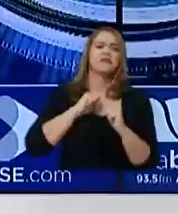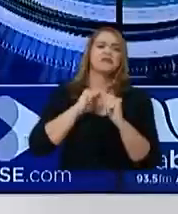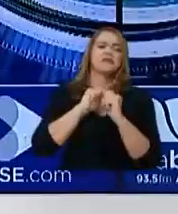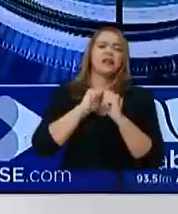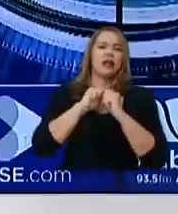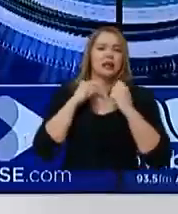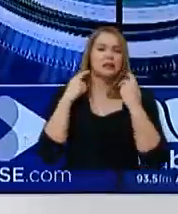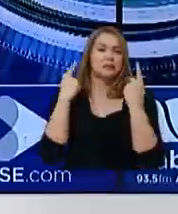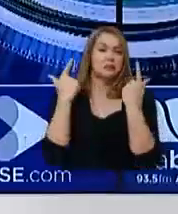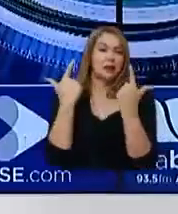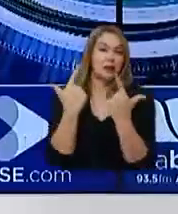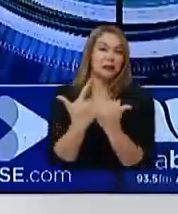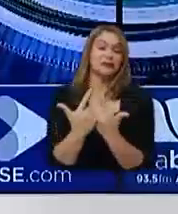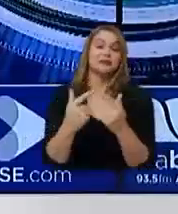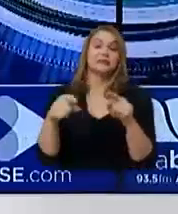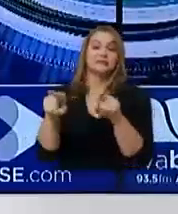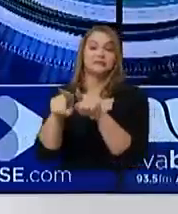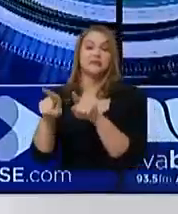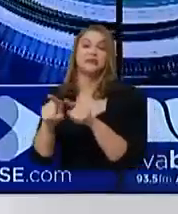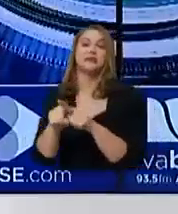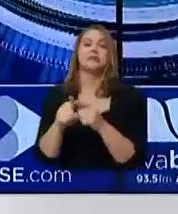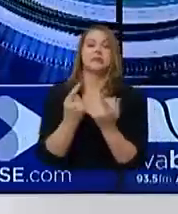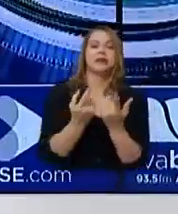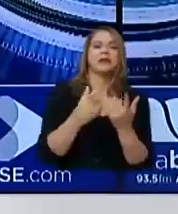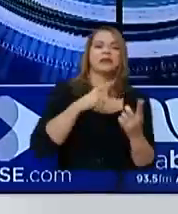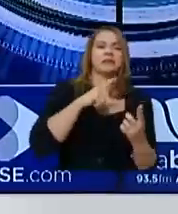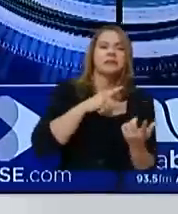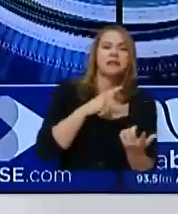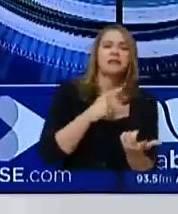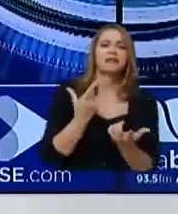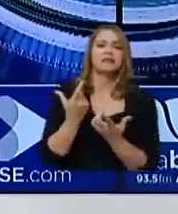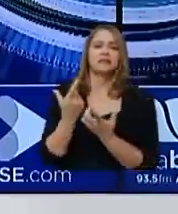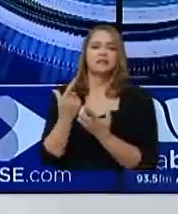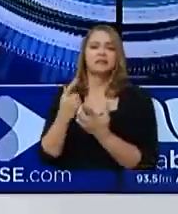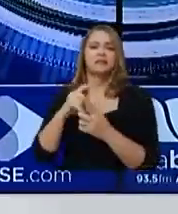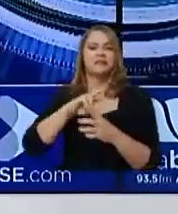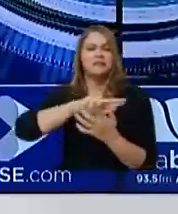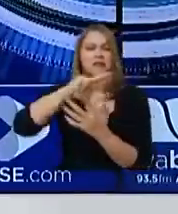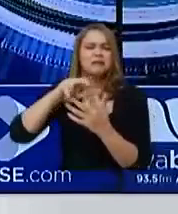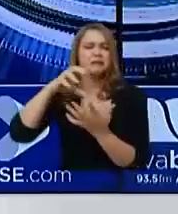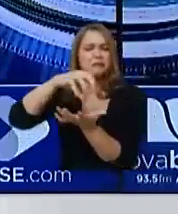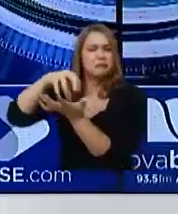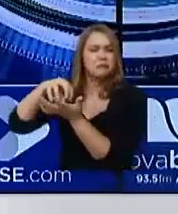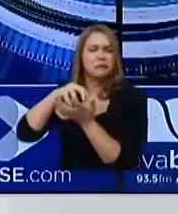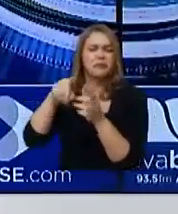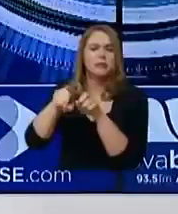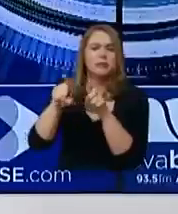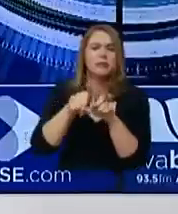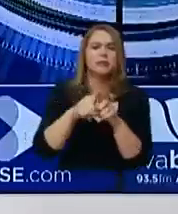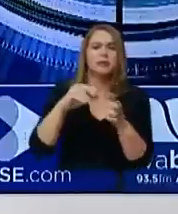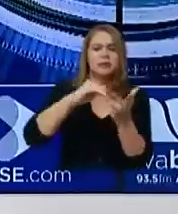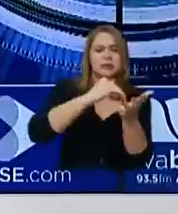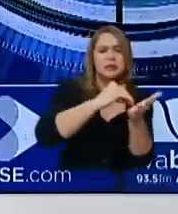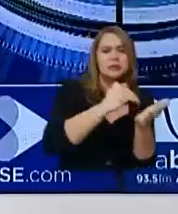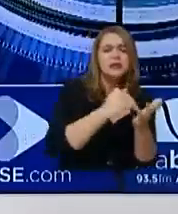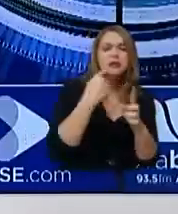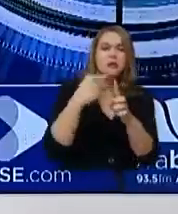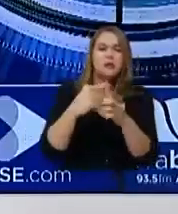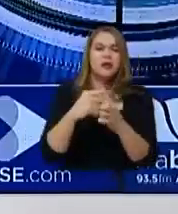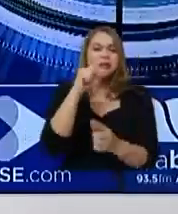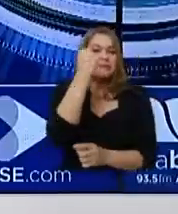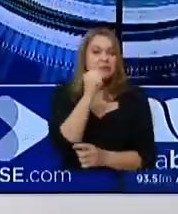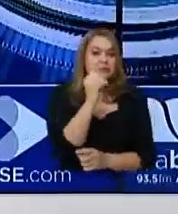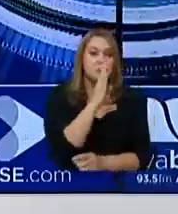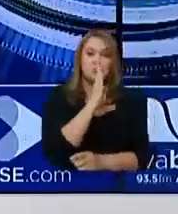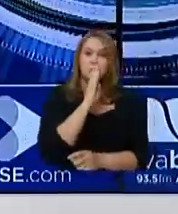envolveu o Detran quantos detalhes desse cordão da vergonha quantos detalhes dessas suas parcerias porque Sergipe não pode ficar calado se a gente já